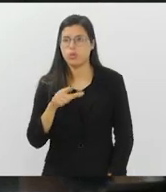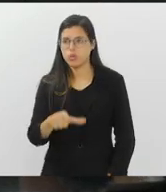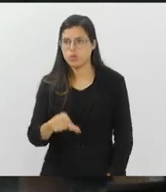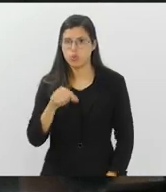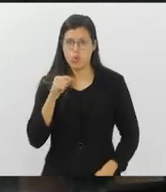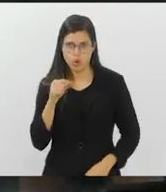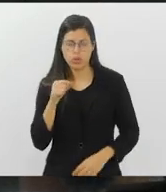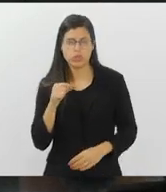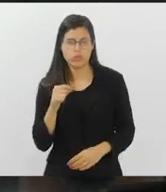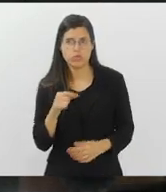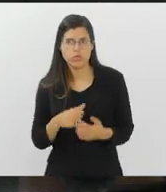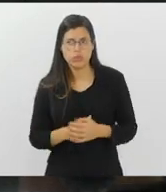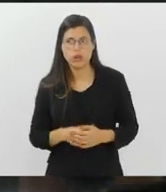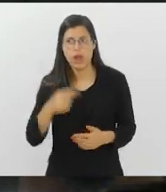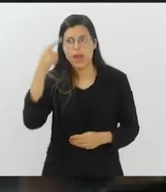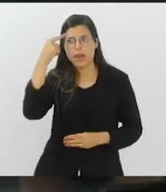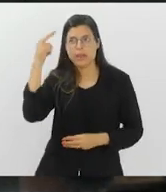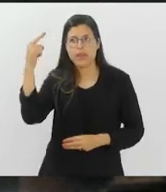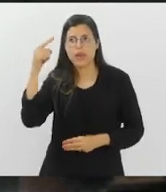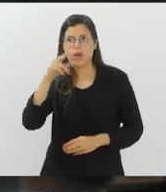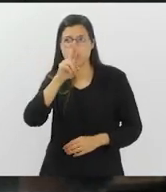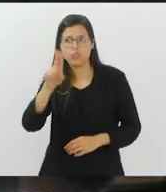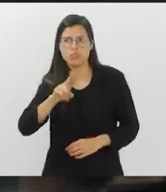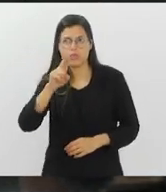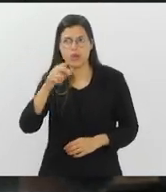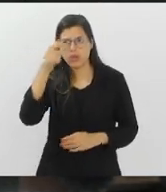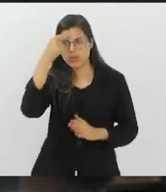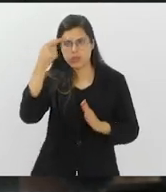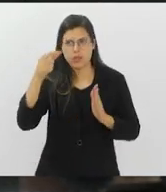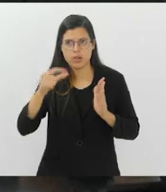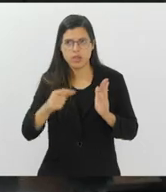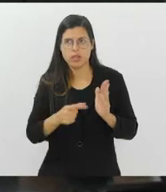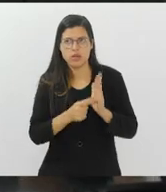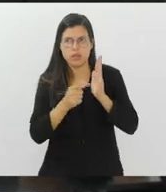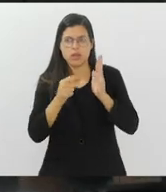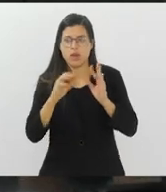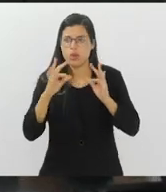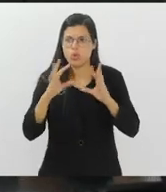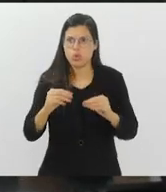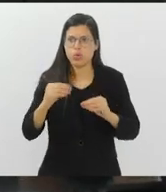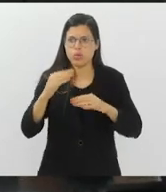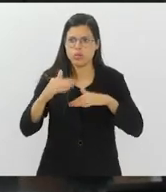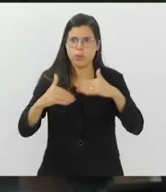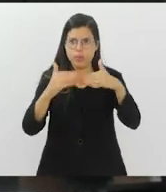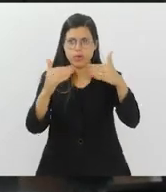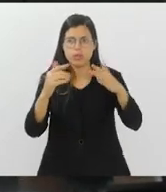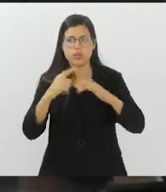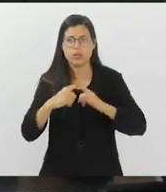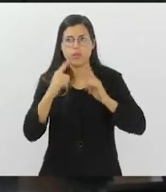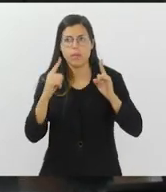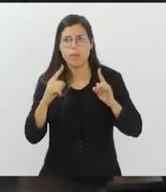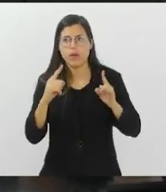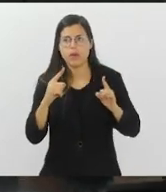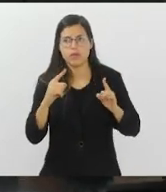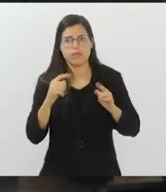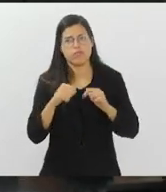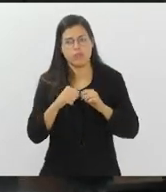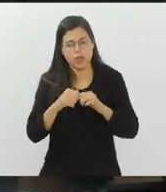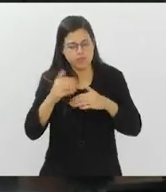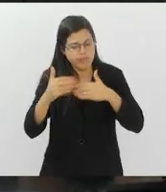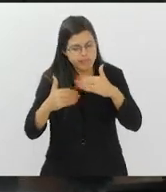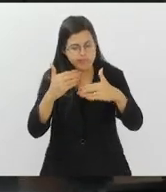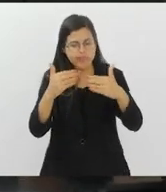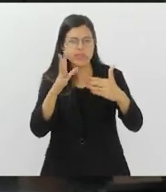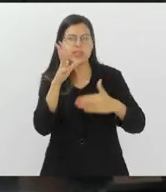nesse processo seletivo, e a ideia é utilizar a inteligência artificial em todo esse processo, só que esse processo, ainda em fase de desenvolvimento,